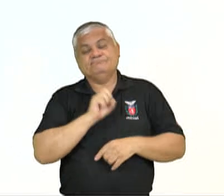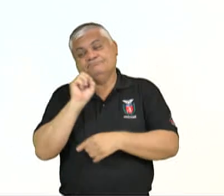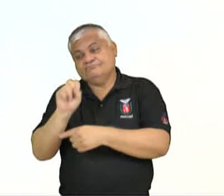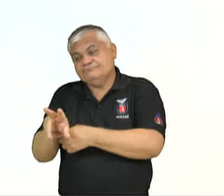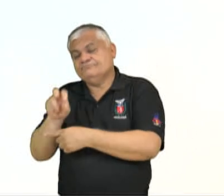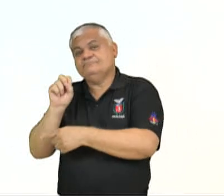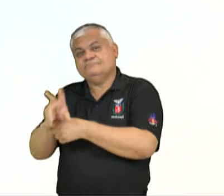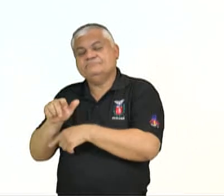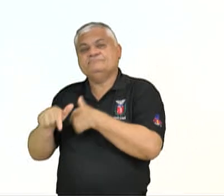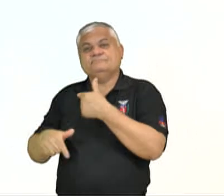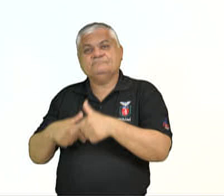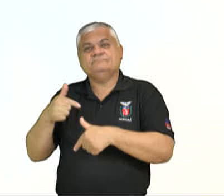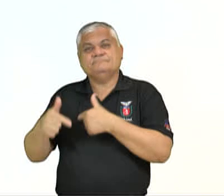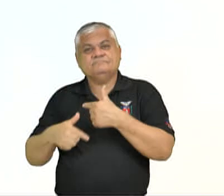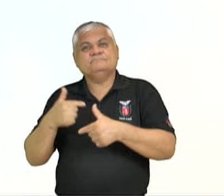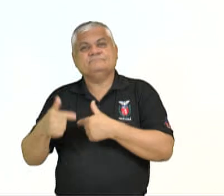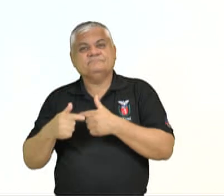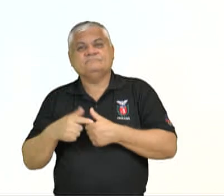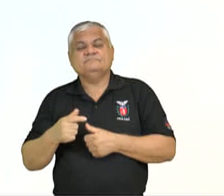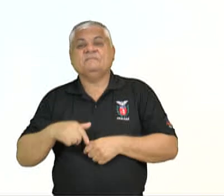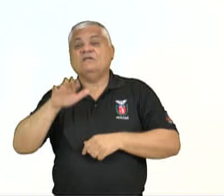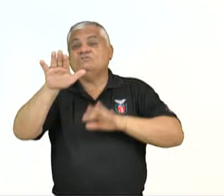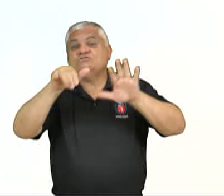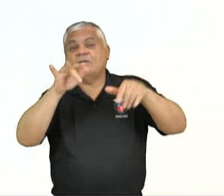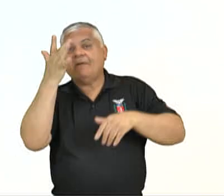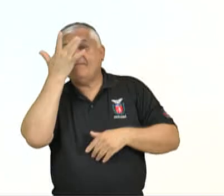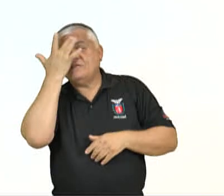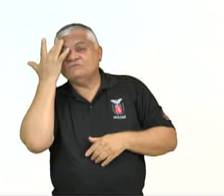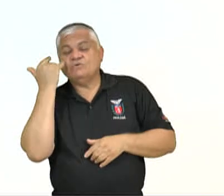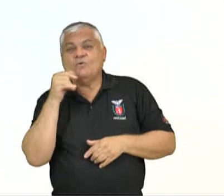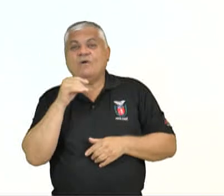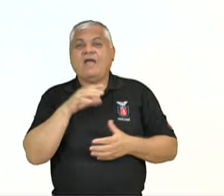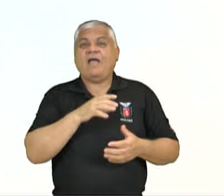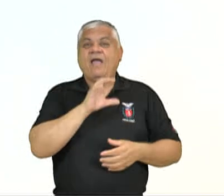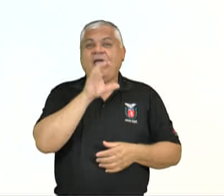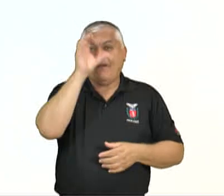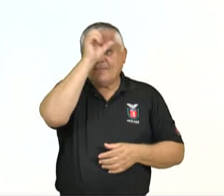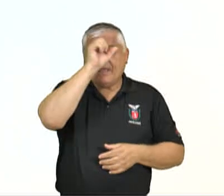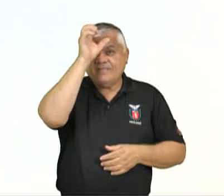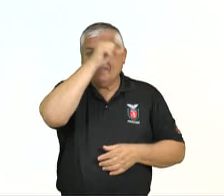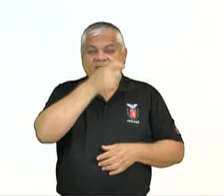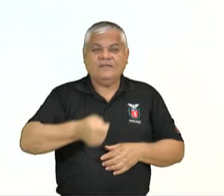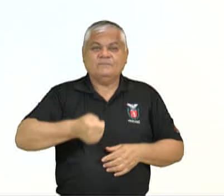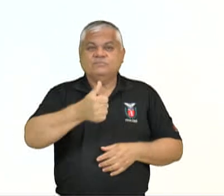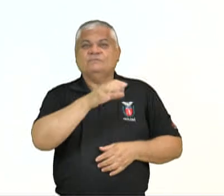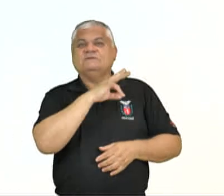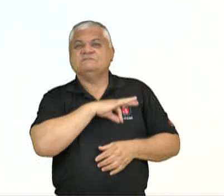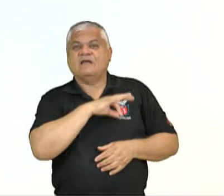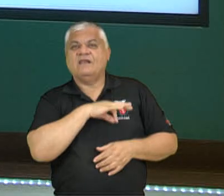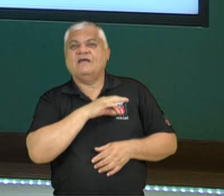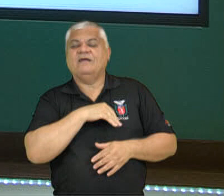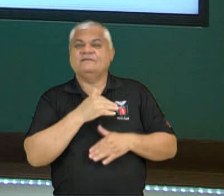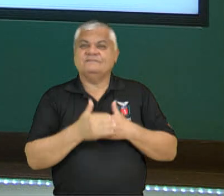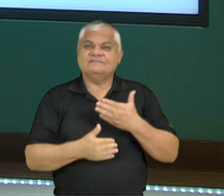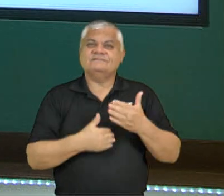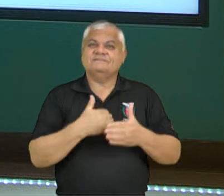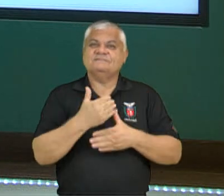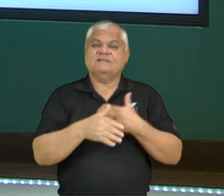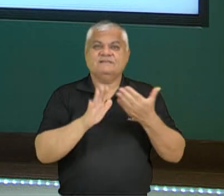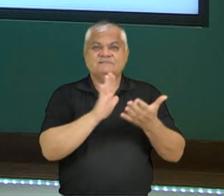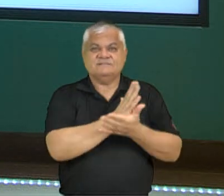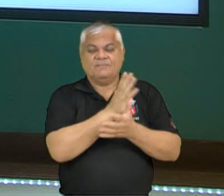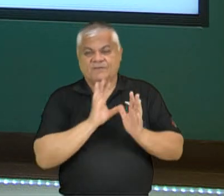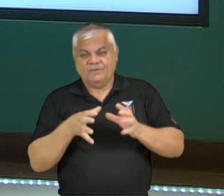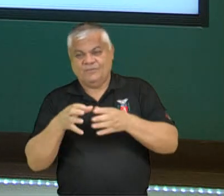investir na oficina, né? Contratos aprendiz em troca de um salário, e a gente vai começar aí a divisão do trabalho,